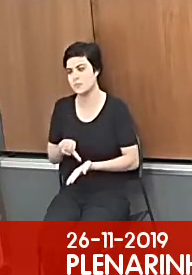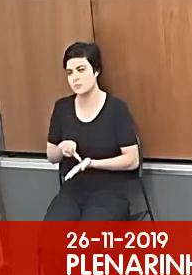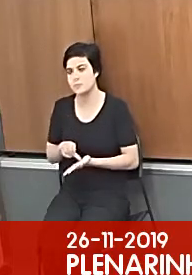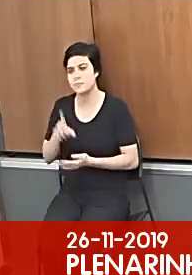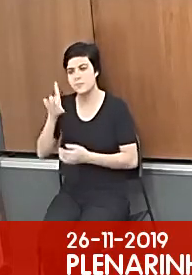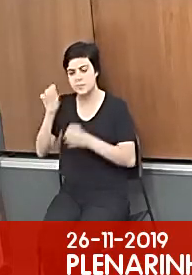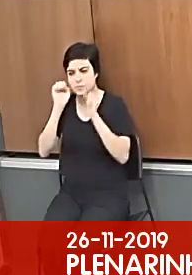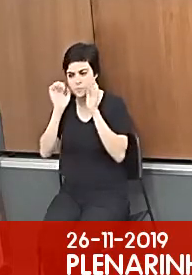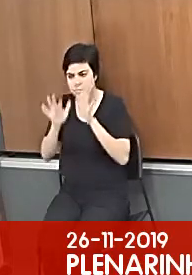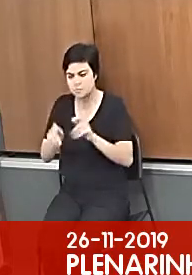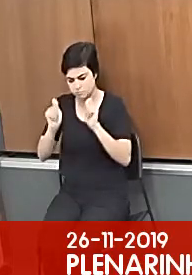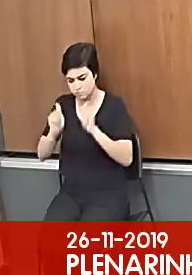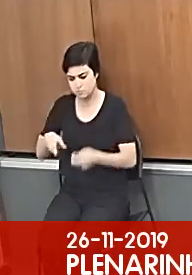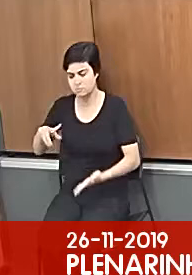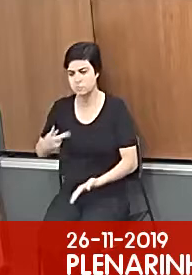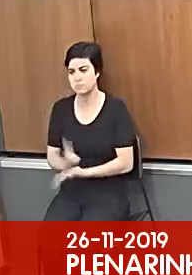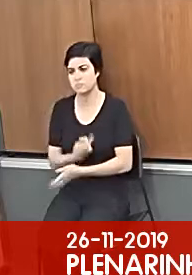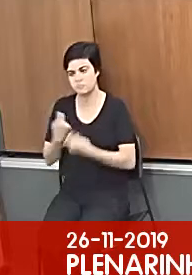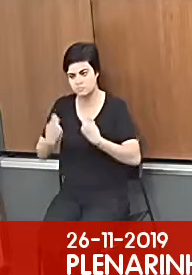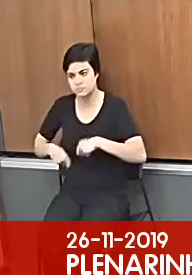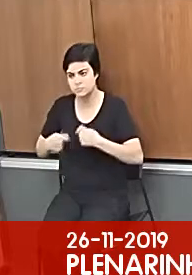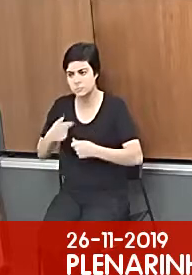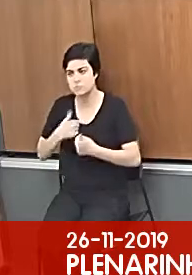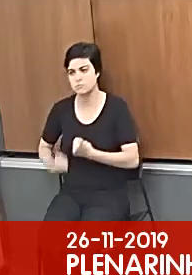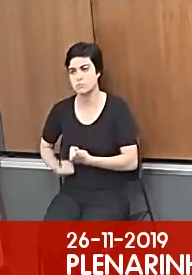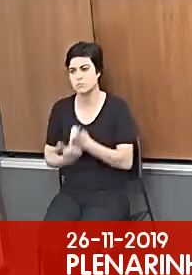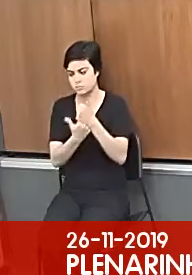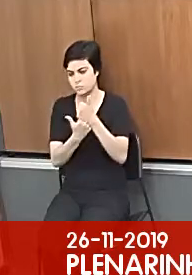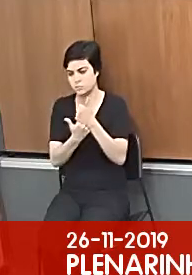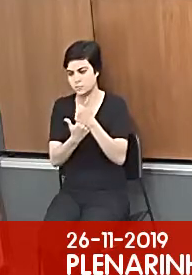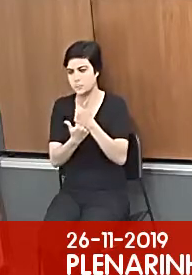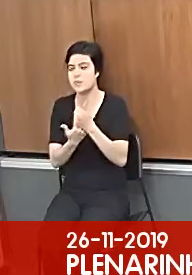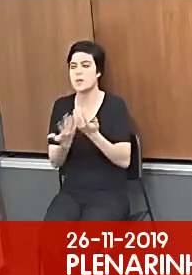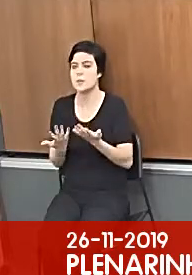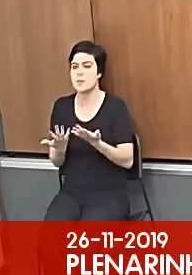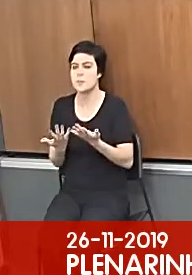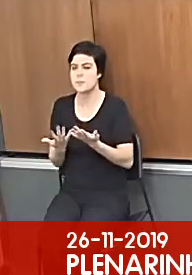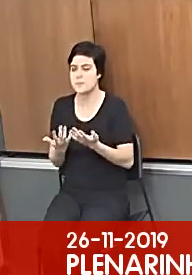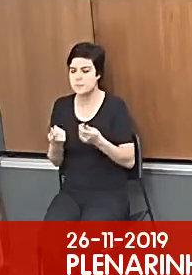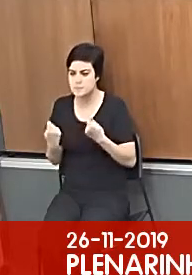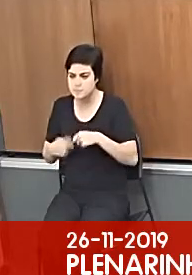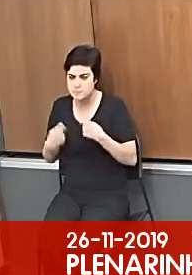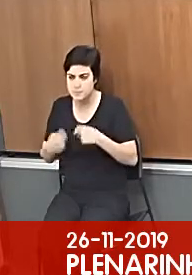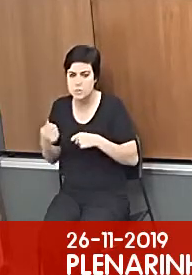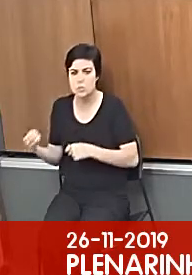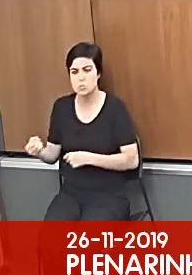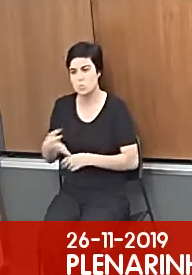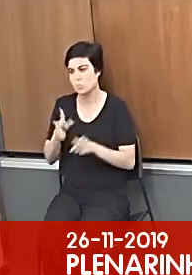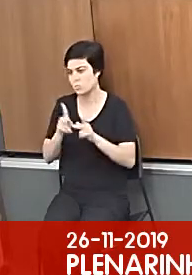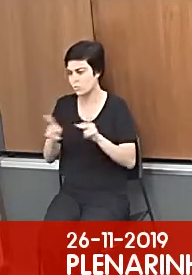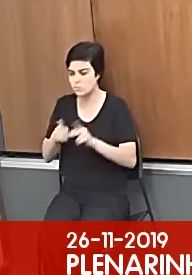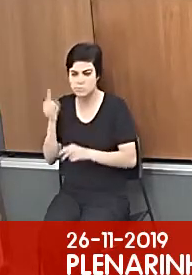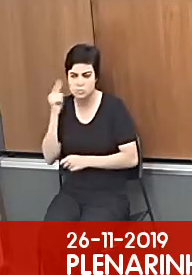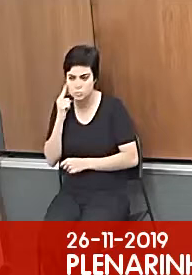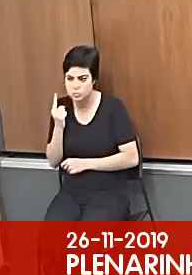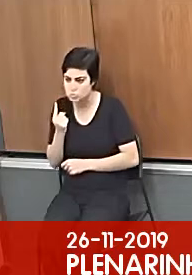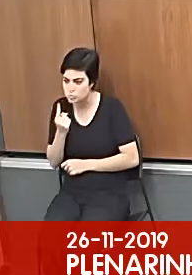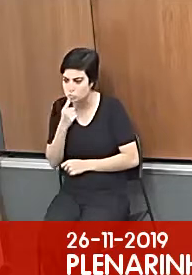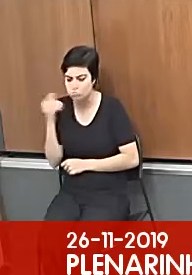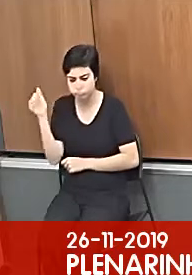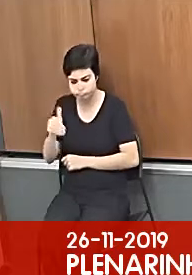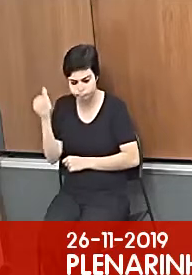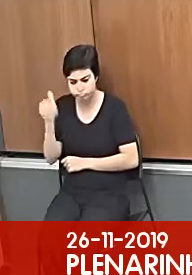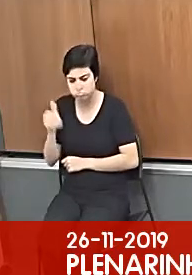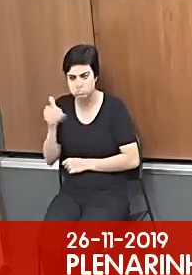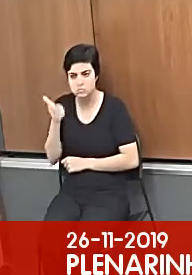Deus abençoe, que dê certo, sim, porque precisamos de apoiar, de colocar novos professores surdos aí, capacitados, para